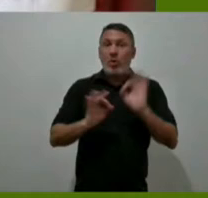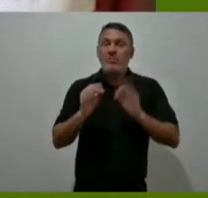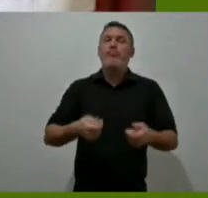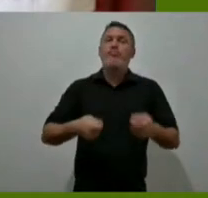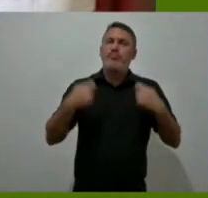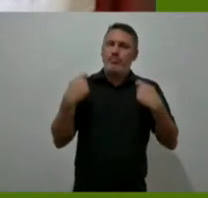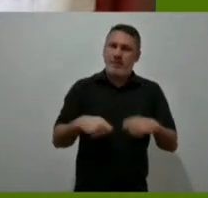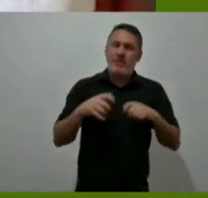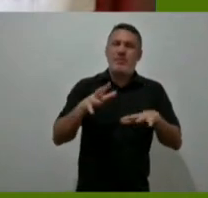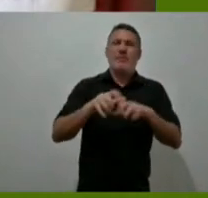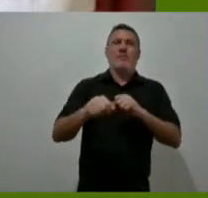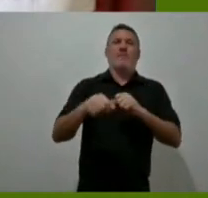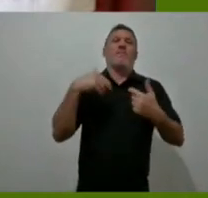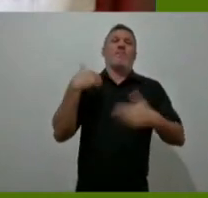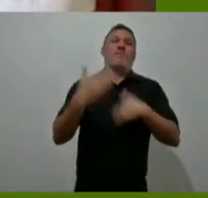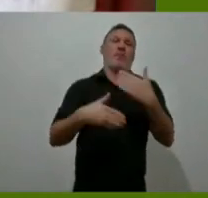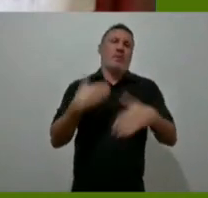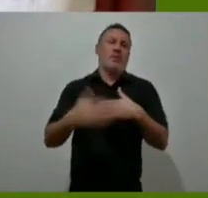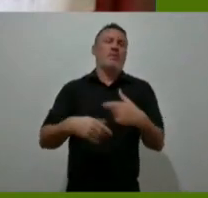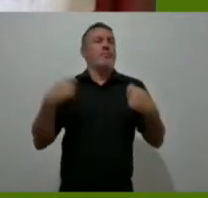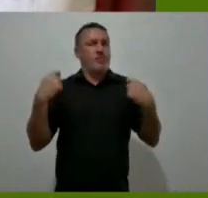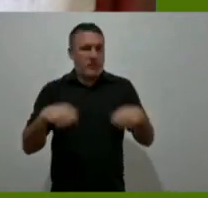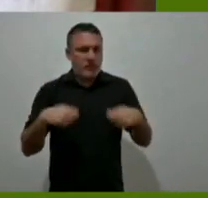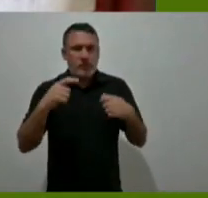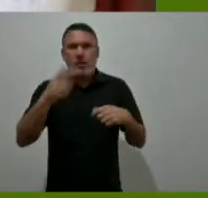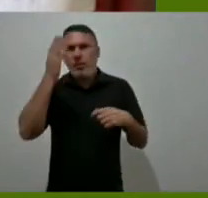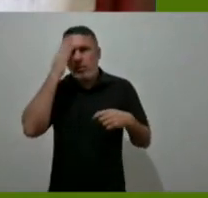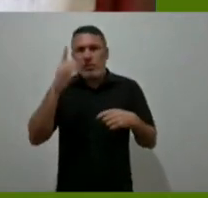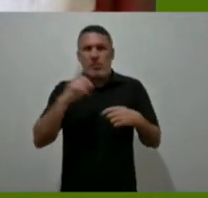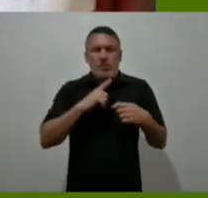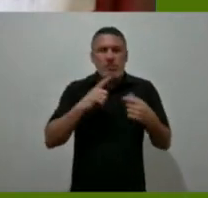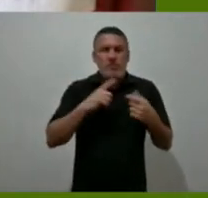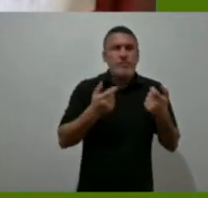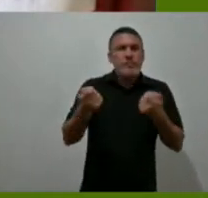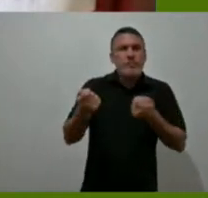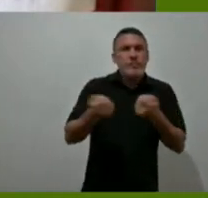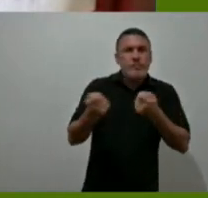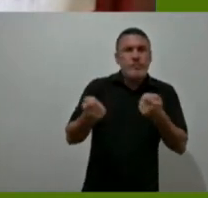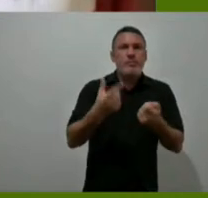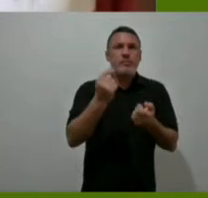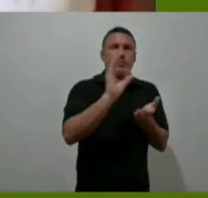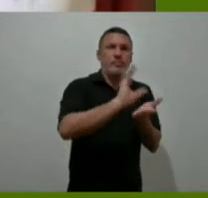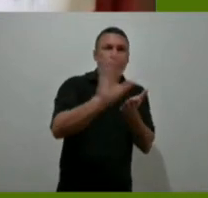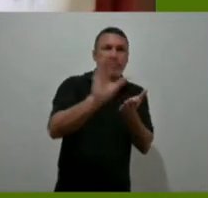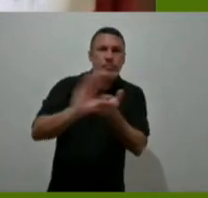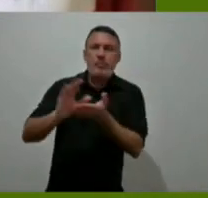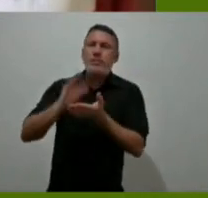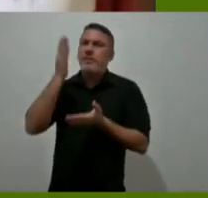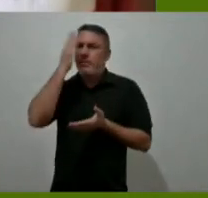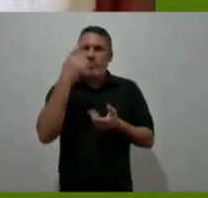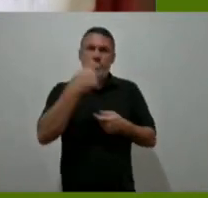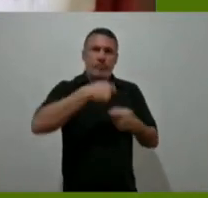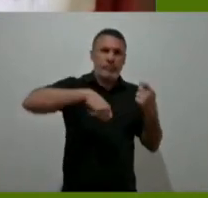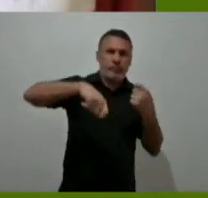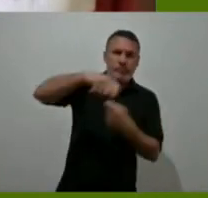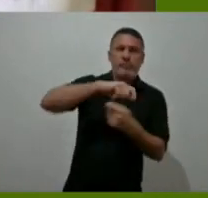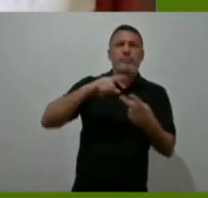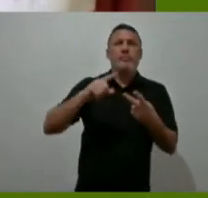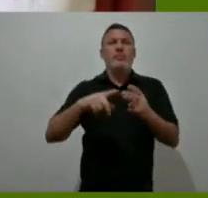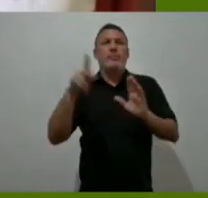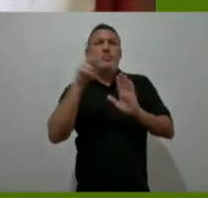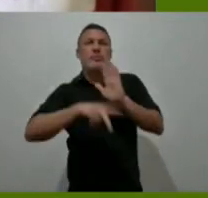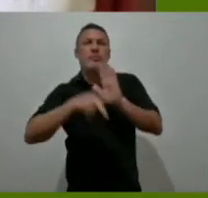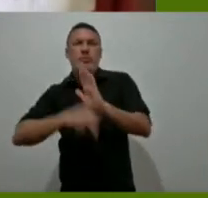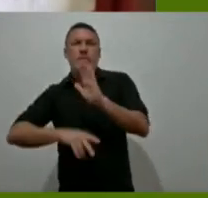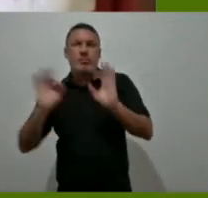que saber controlar o seu orçamento, elas têm que saber elaborar projetos, elas têm que se